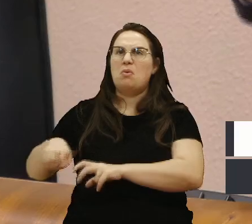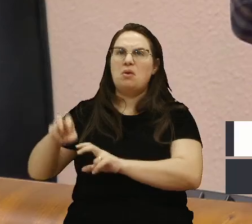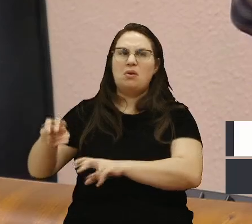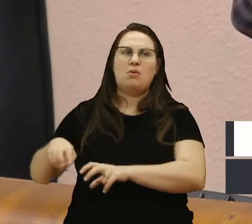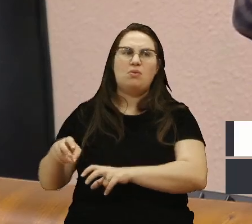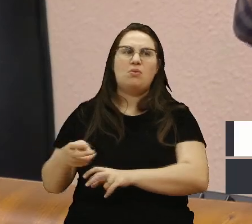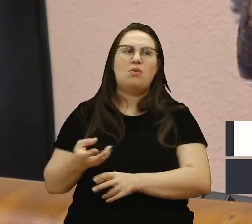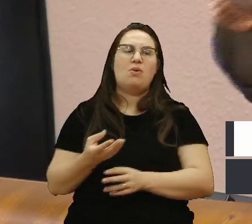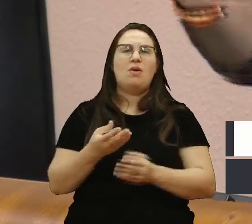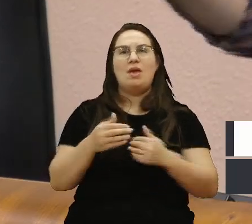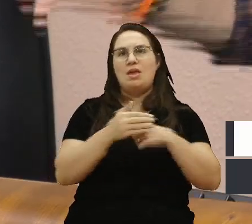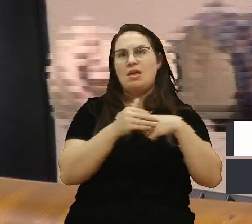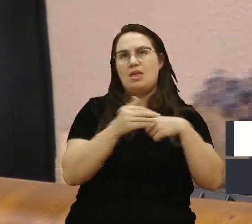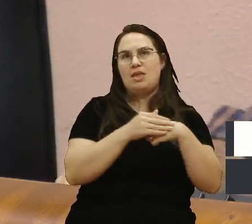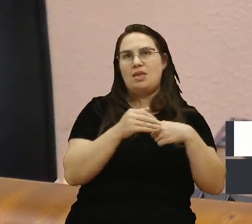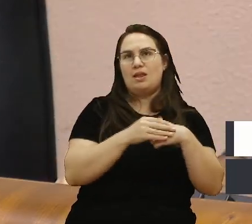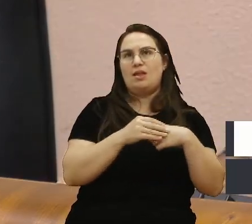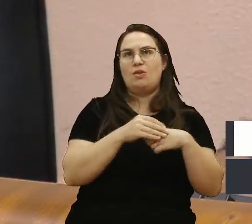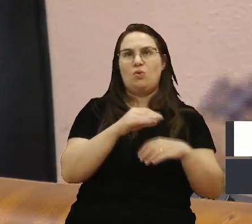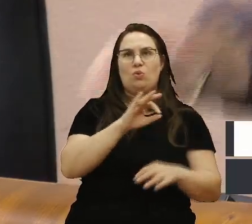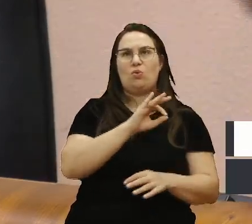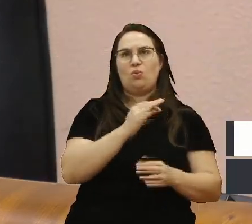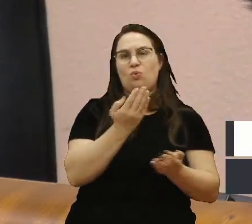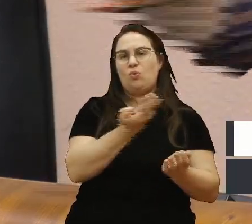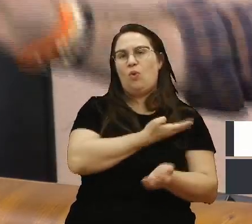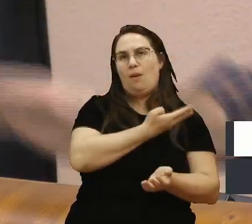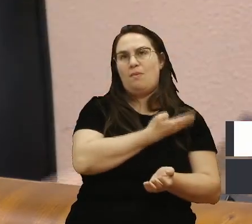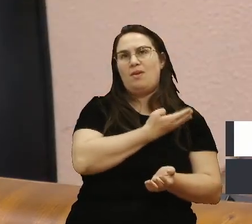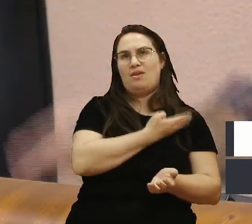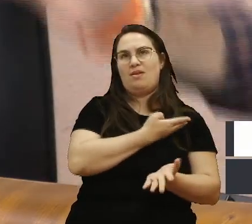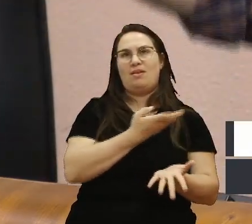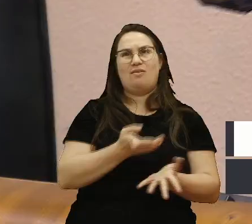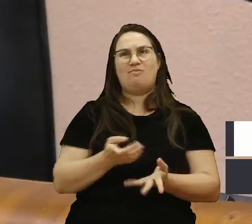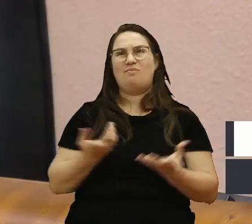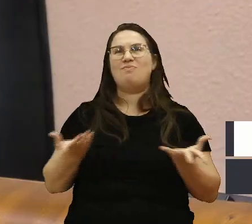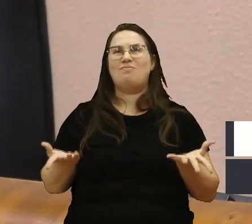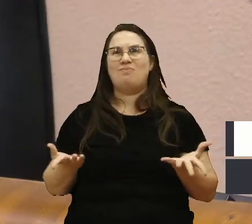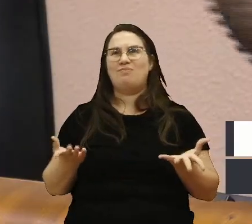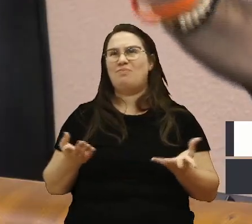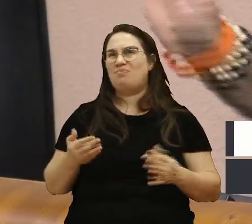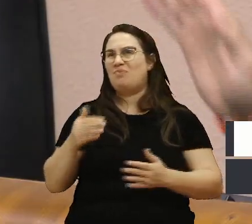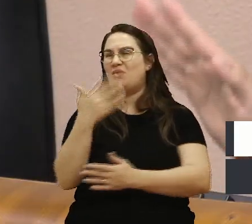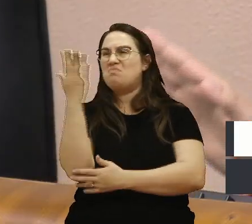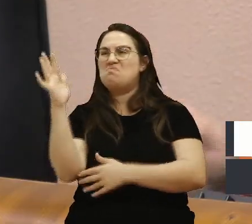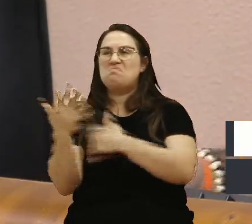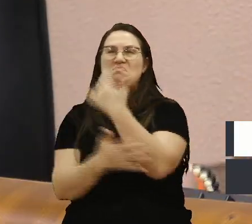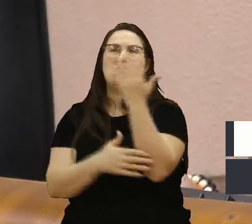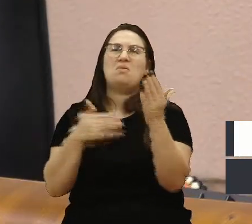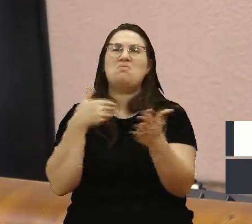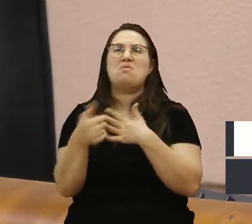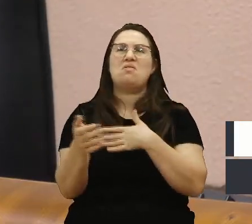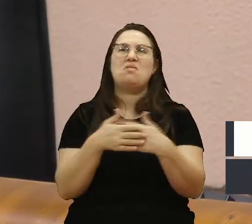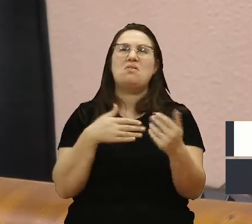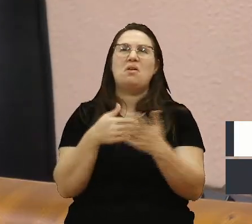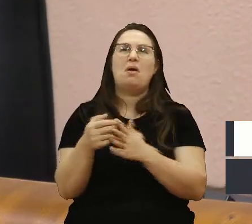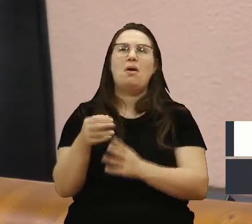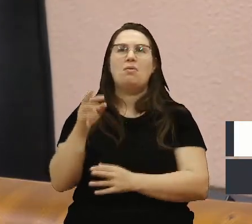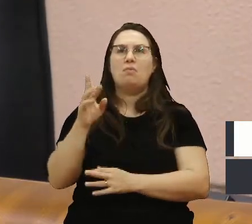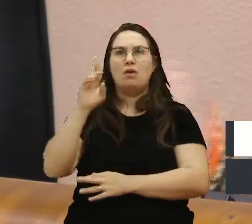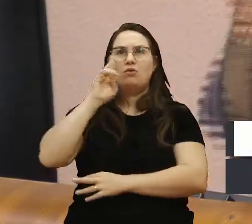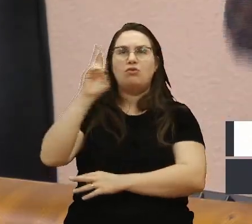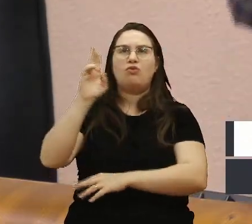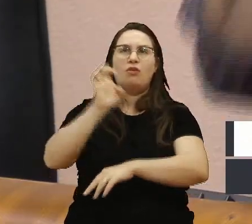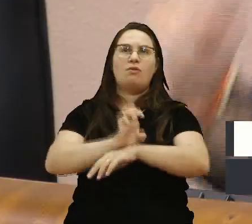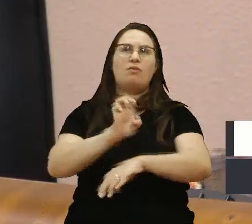já trouxe até essa casa aqui a questão da COP30, onde eles acabaram com a árvore e não queriam nem saber que árvore era, para os chefes de Estado vir